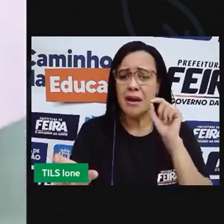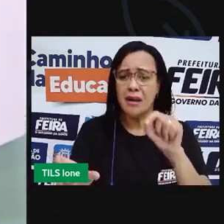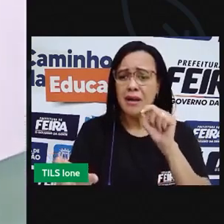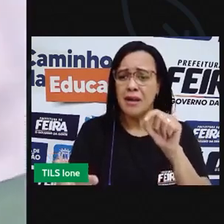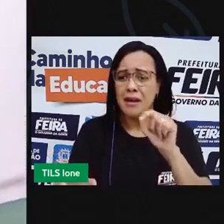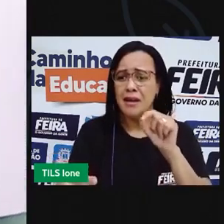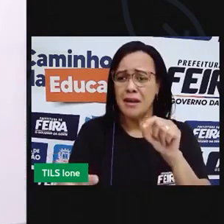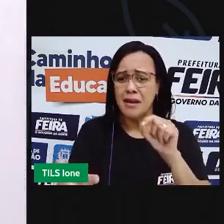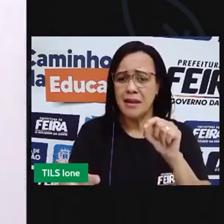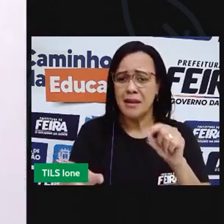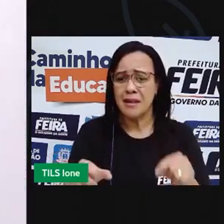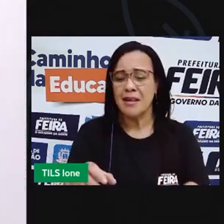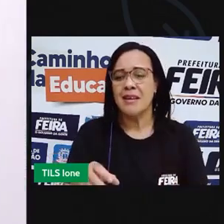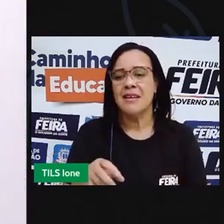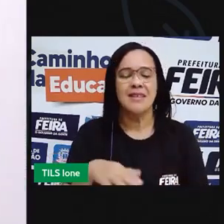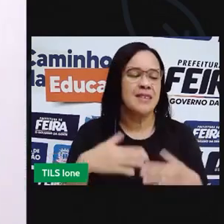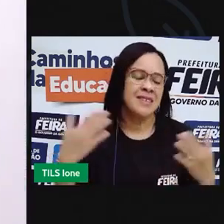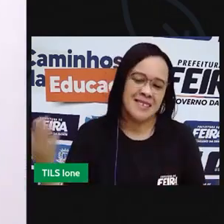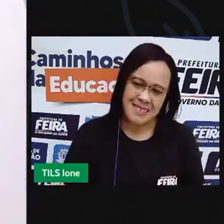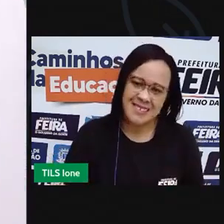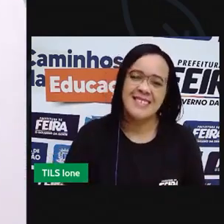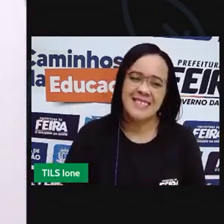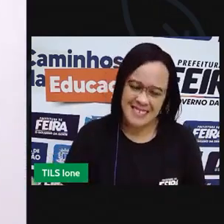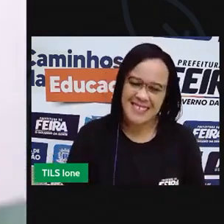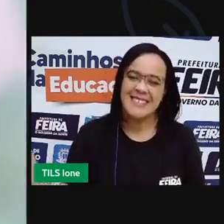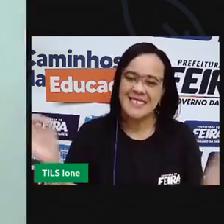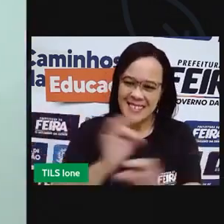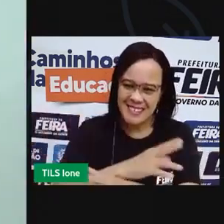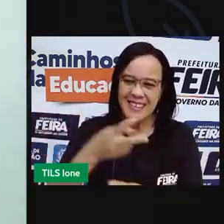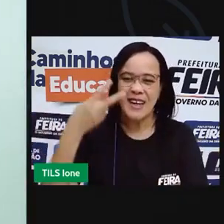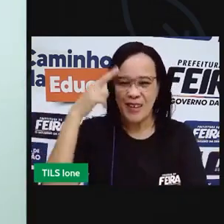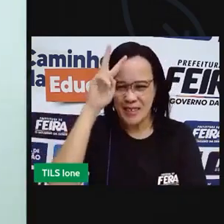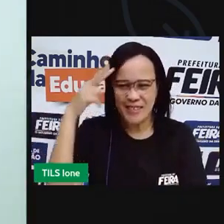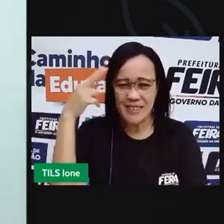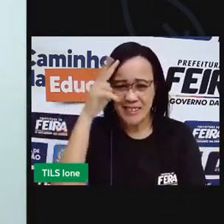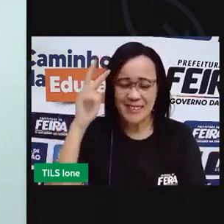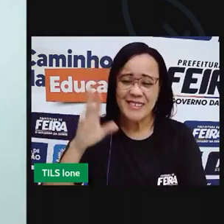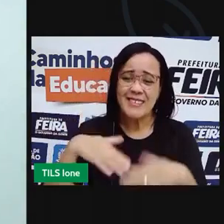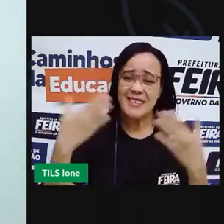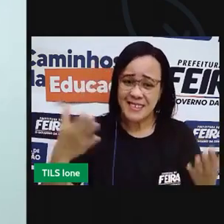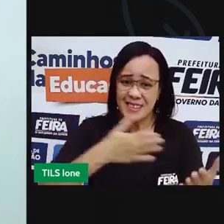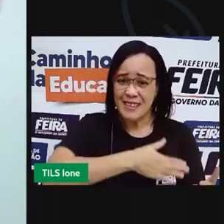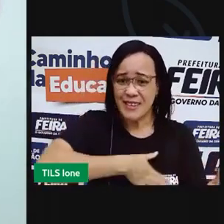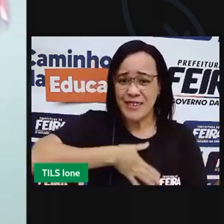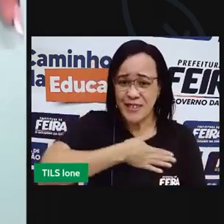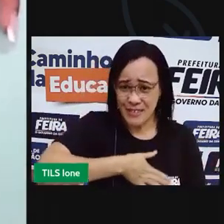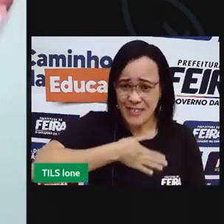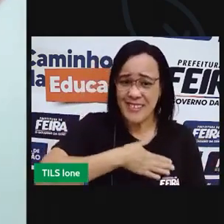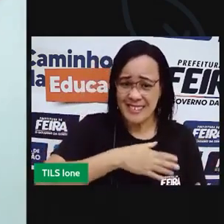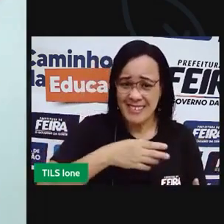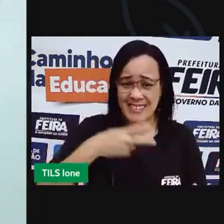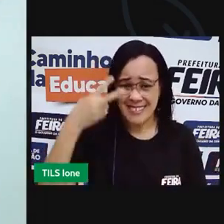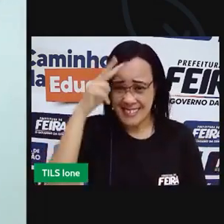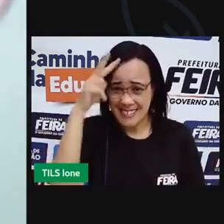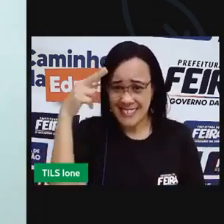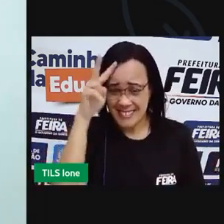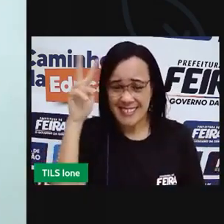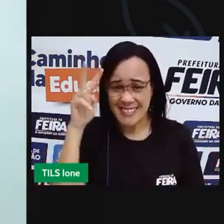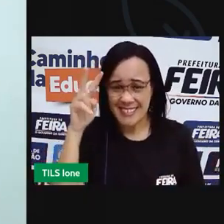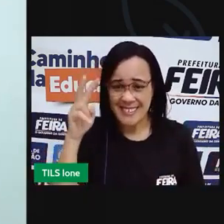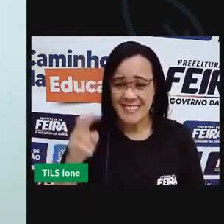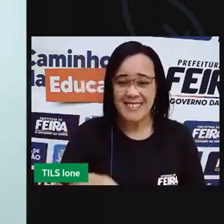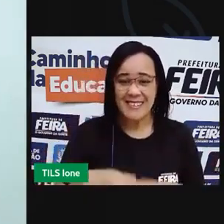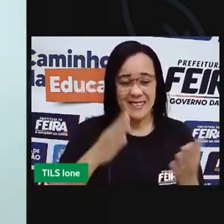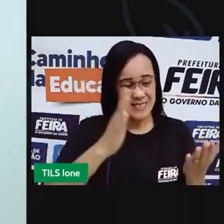Acabou a história, criançada. E aí, vocês gostaram? Gostaram da leitura